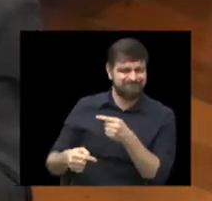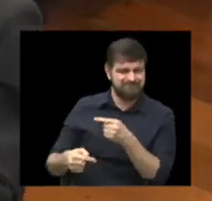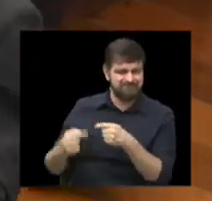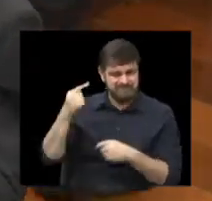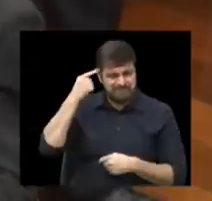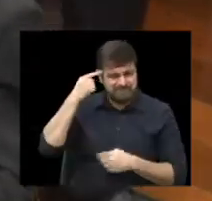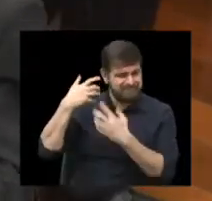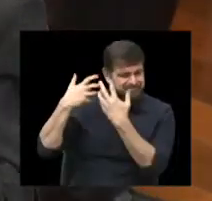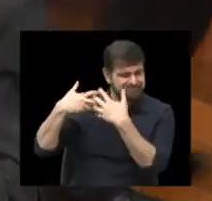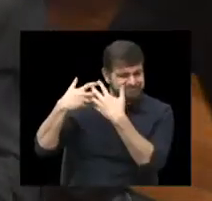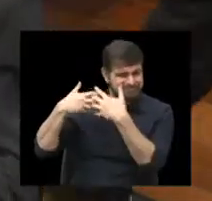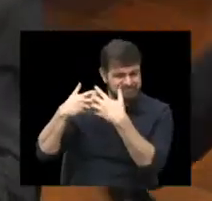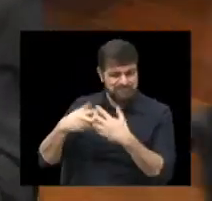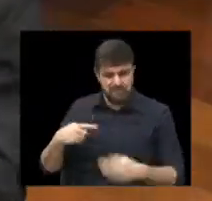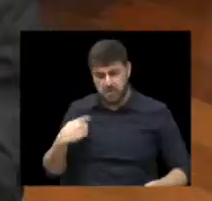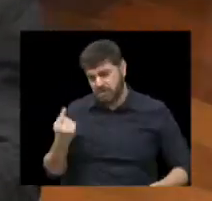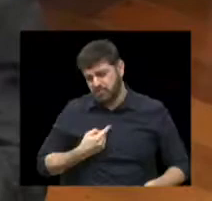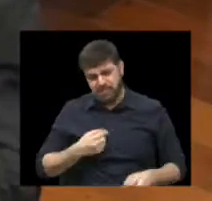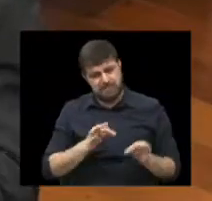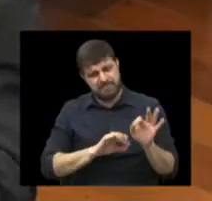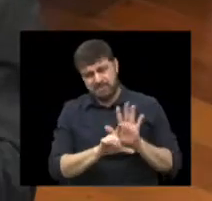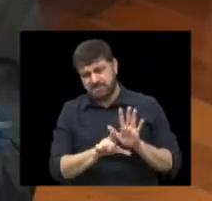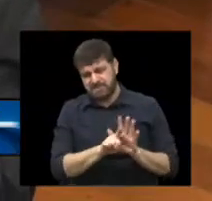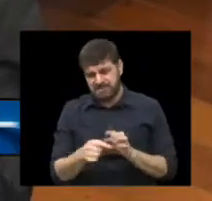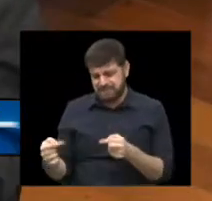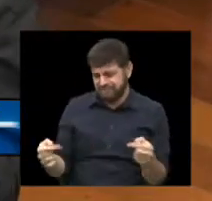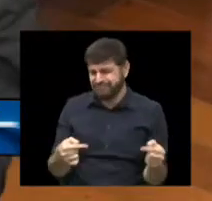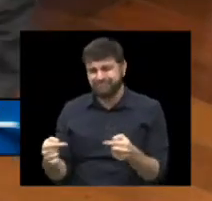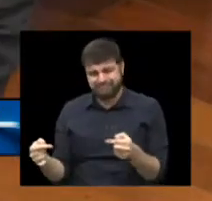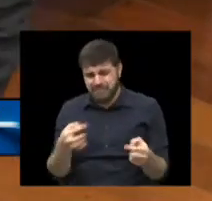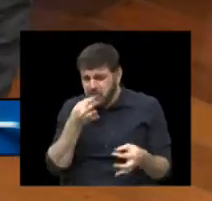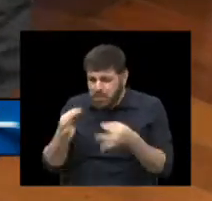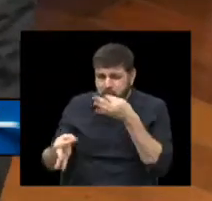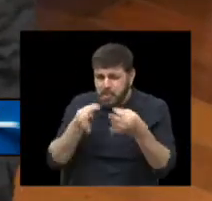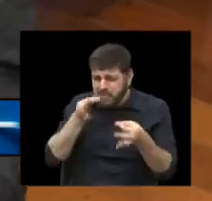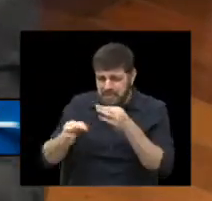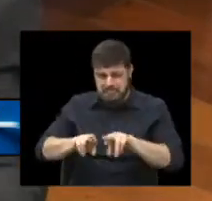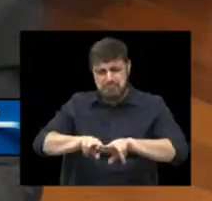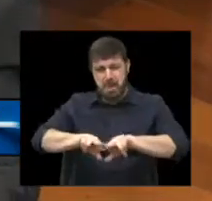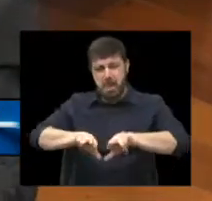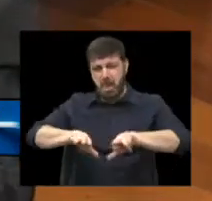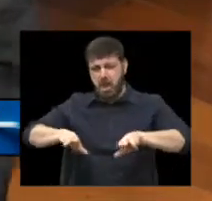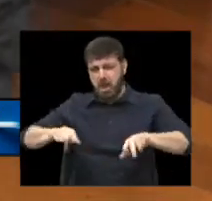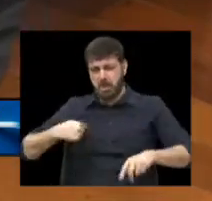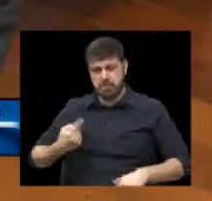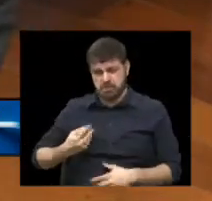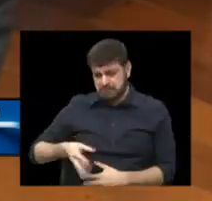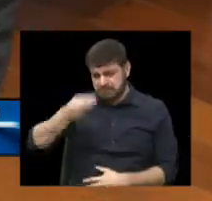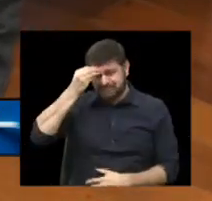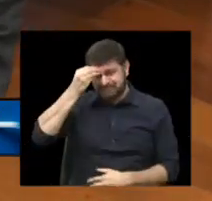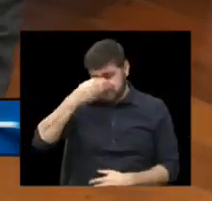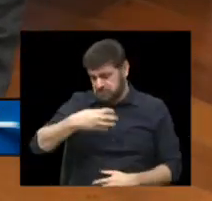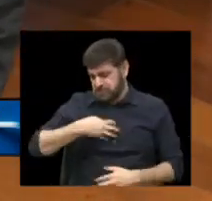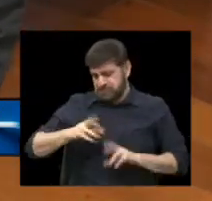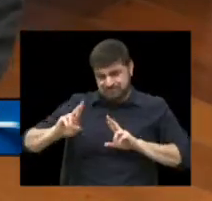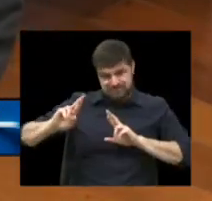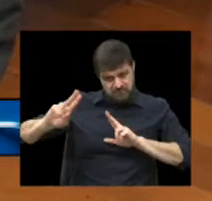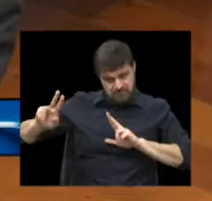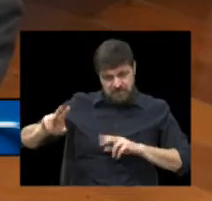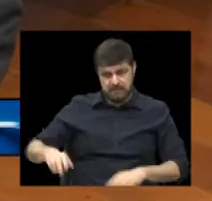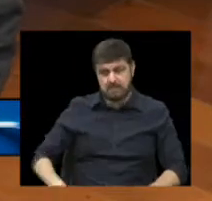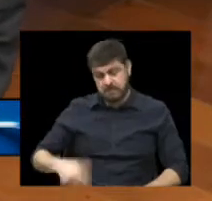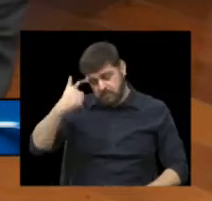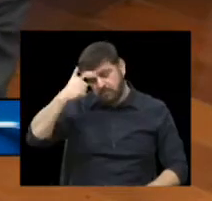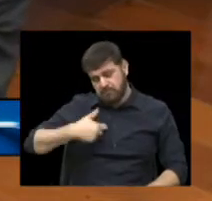raciocínio. É claro que aqui nós estamos numa casa de leis, onde cada um pode defender e entender de forma diferente, e fica já consignado, então, o